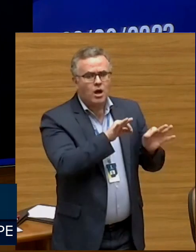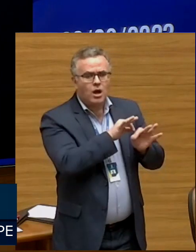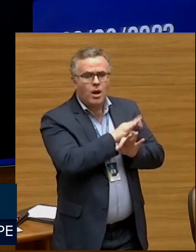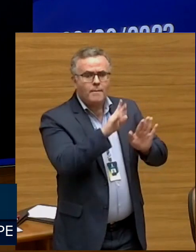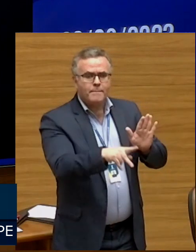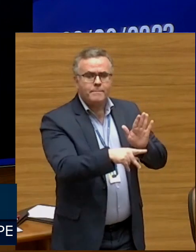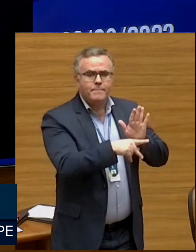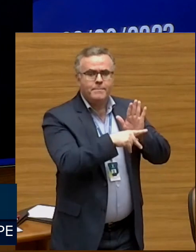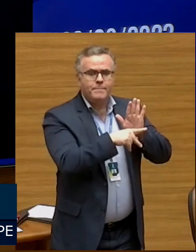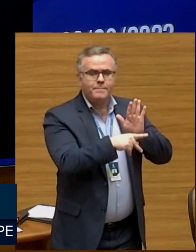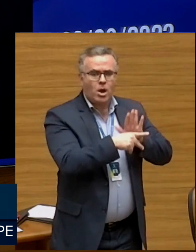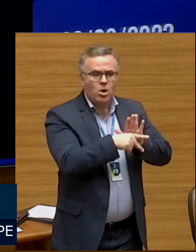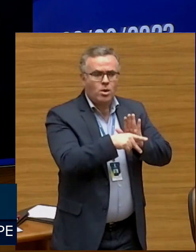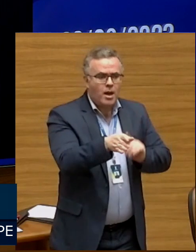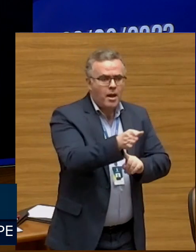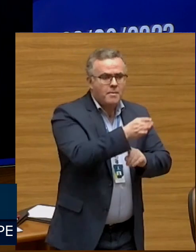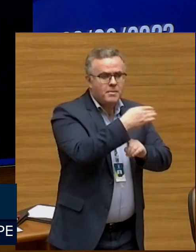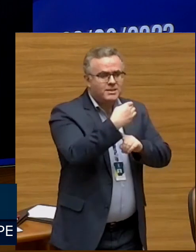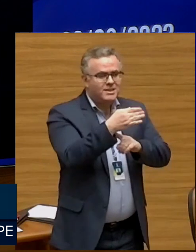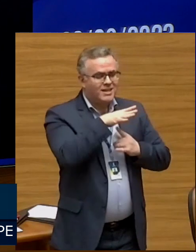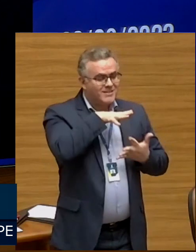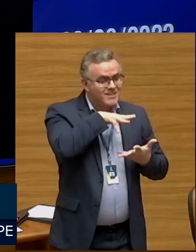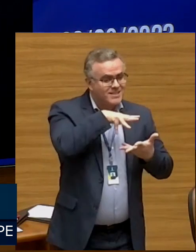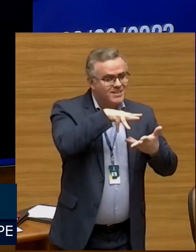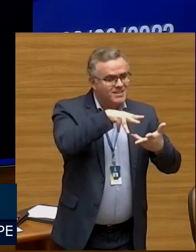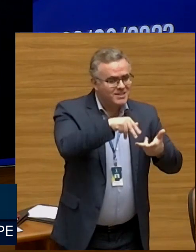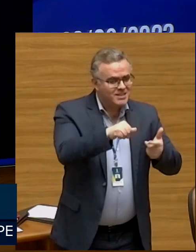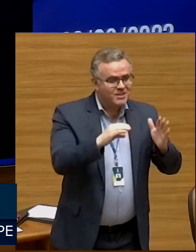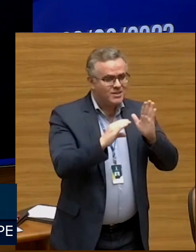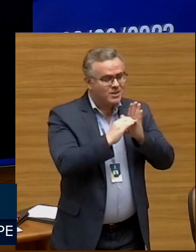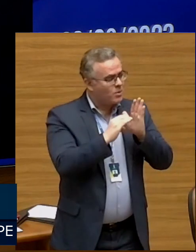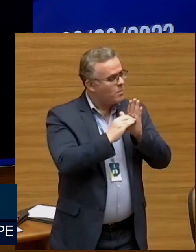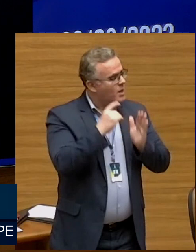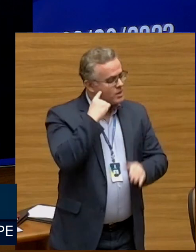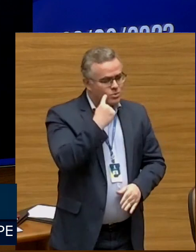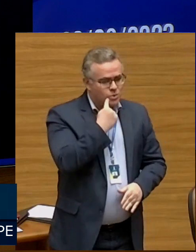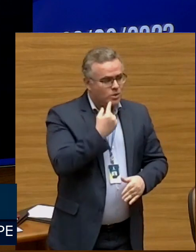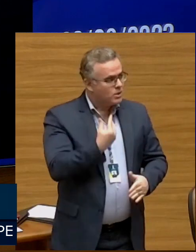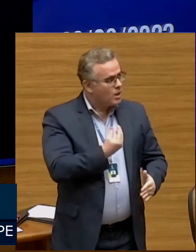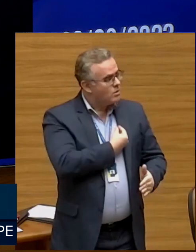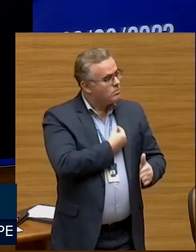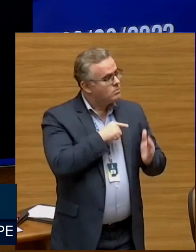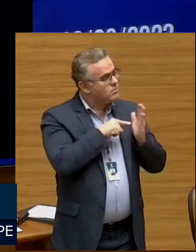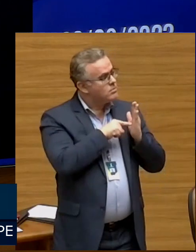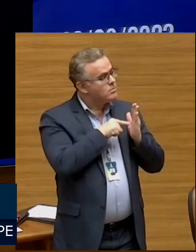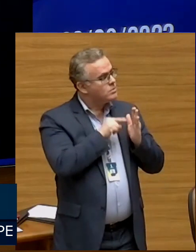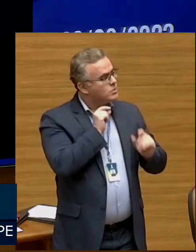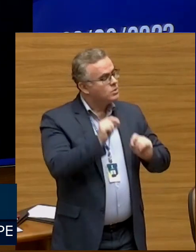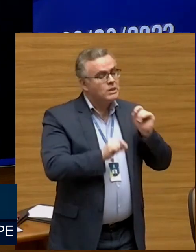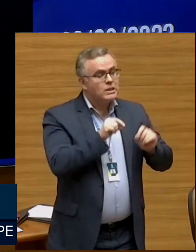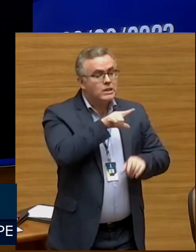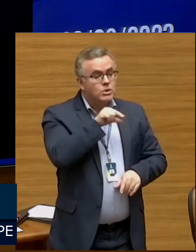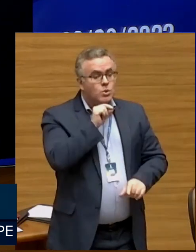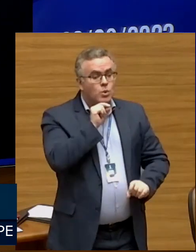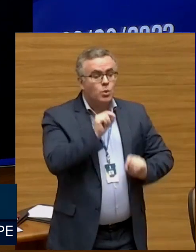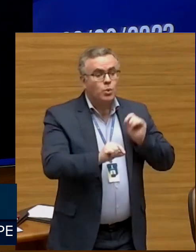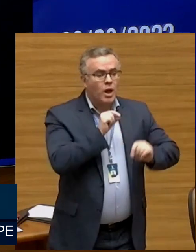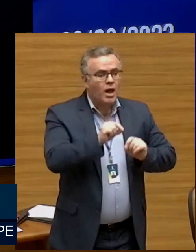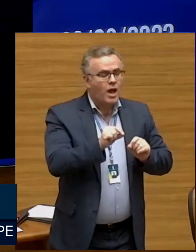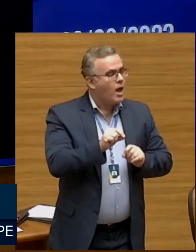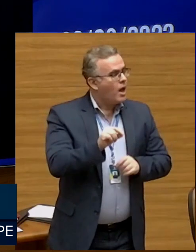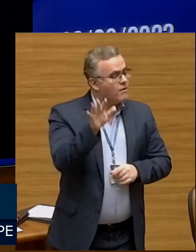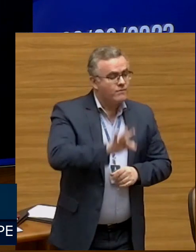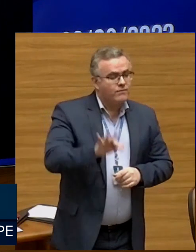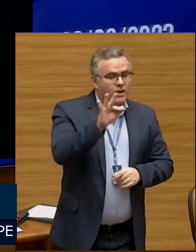bandeira internacional da comunidade surda. E essa bandeira foi escolhida pela Federação Mundial